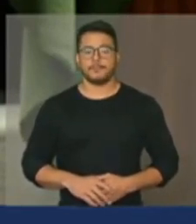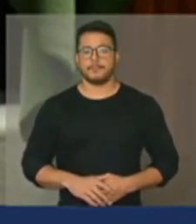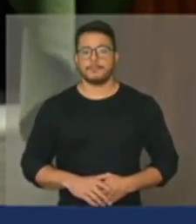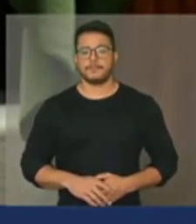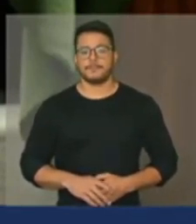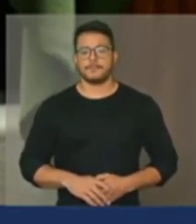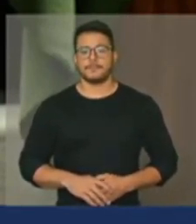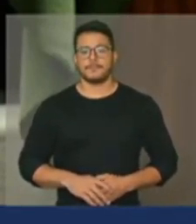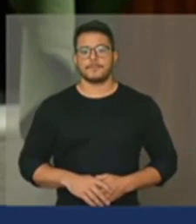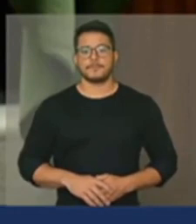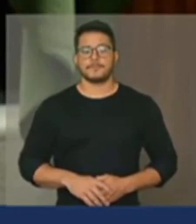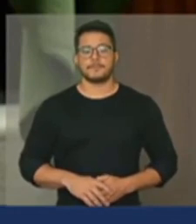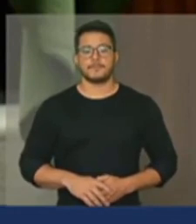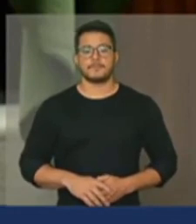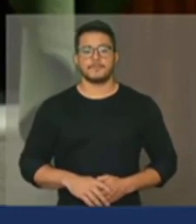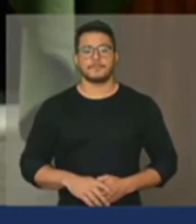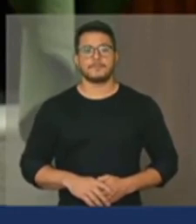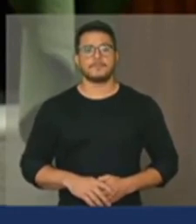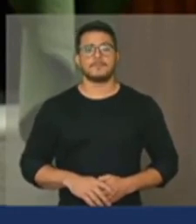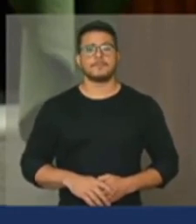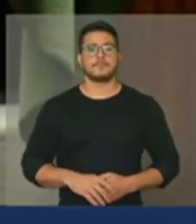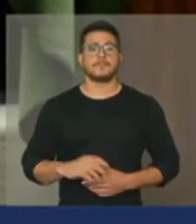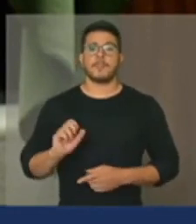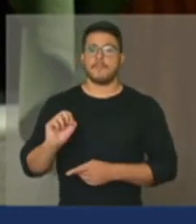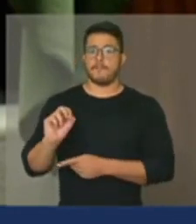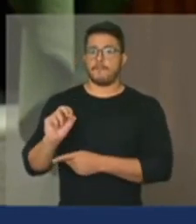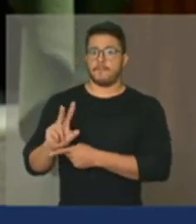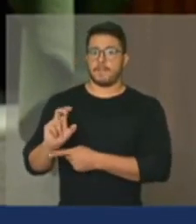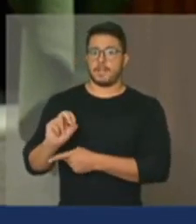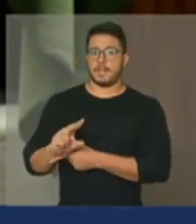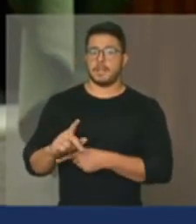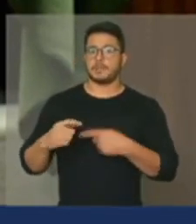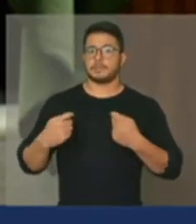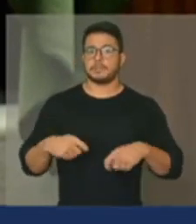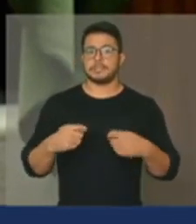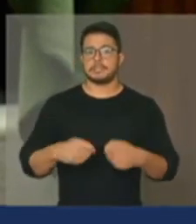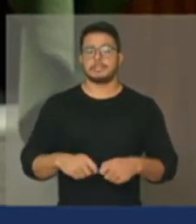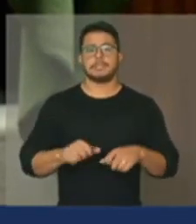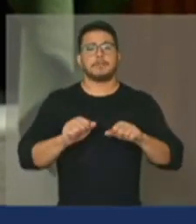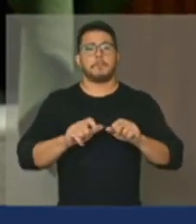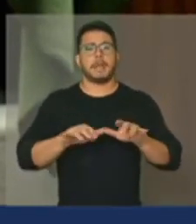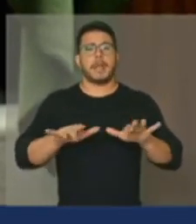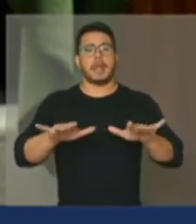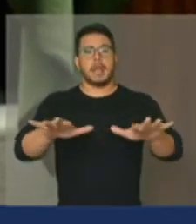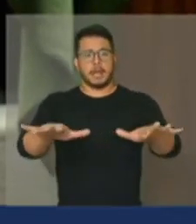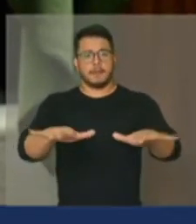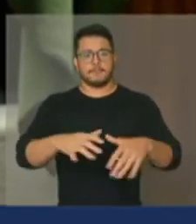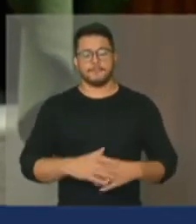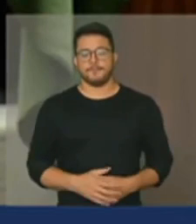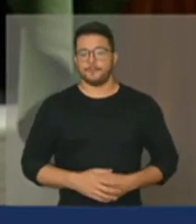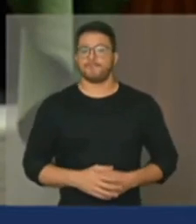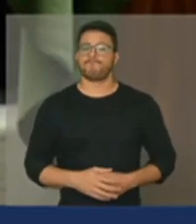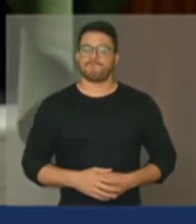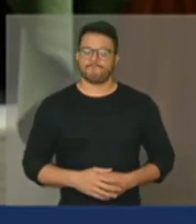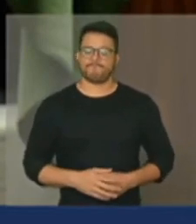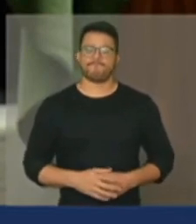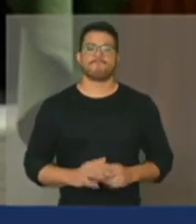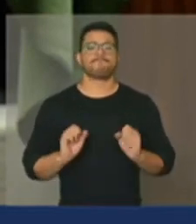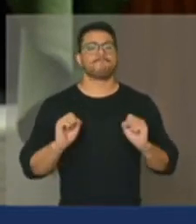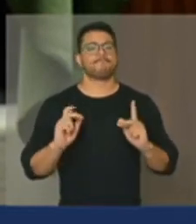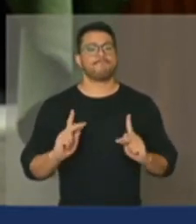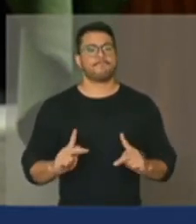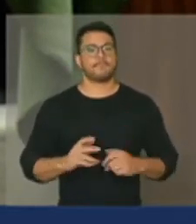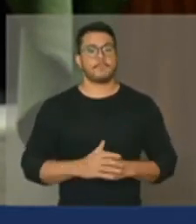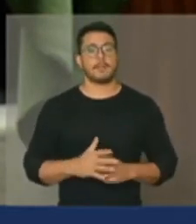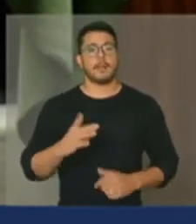Brasil. Ele disse: o vírus tem que viajar. Pois bem, a deputada Beatriz Cerqueira é uma defensora